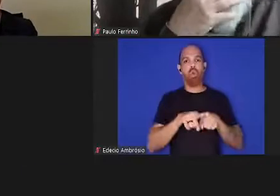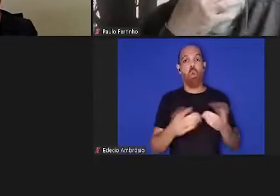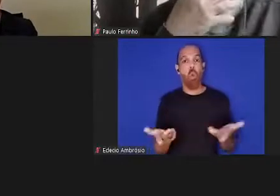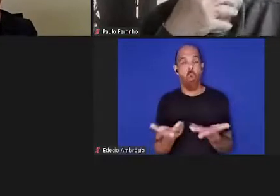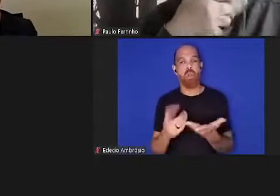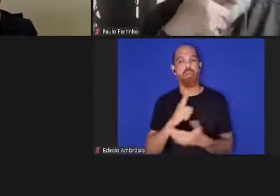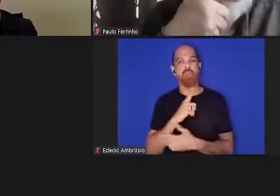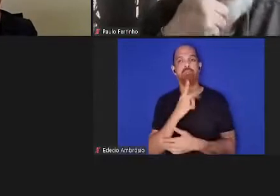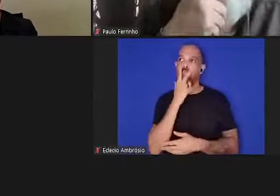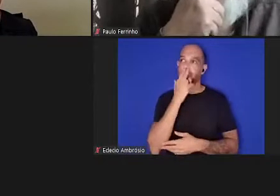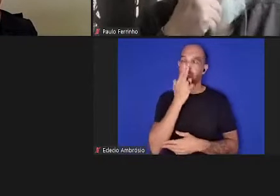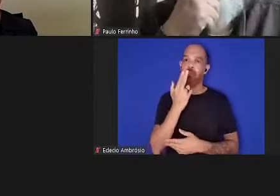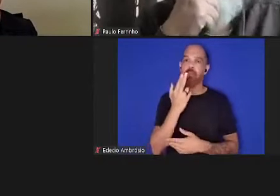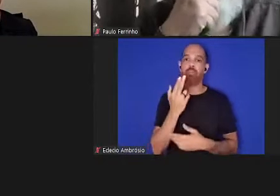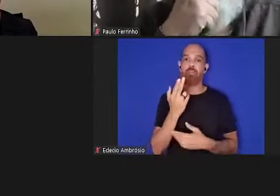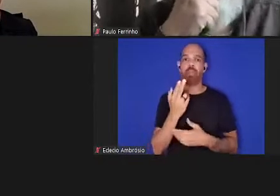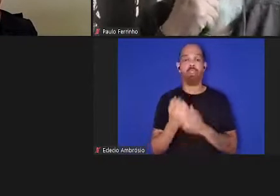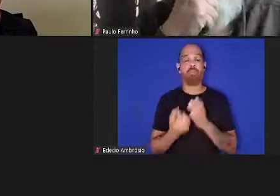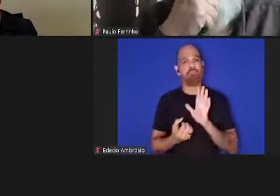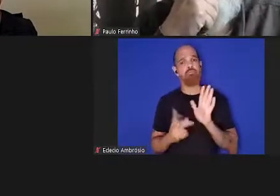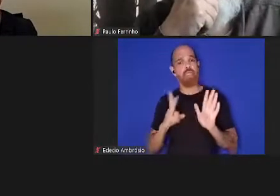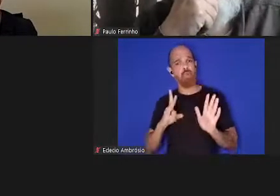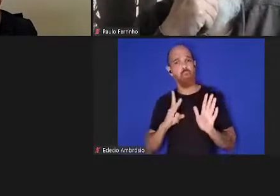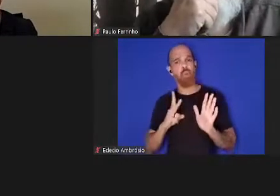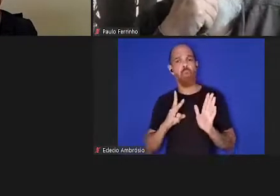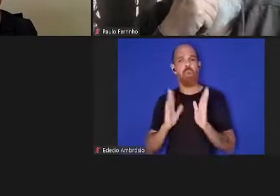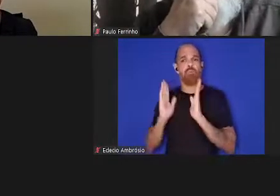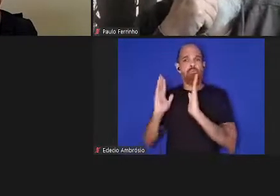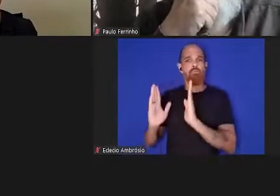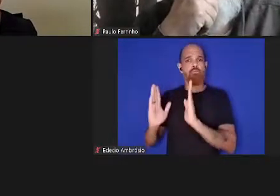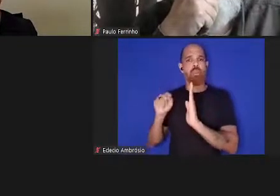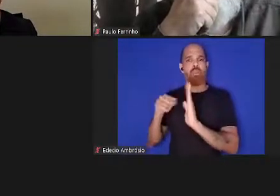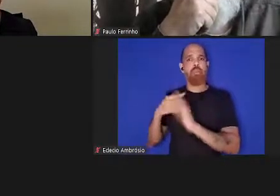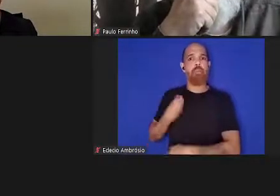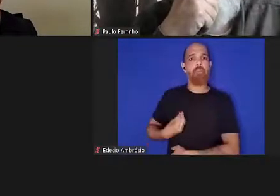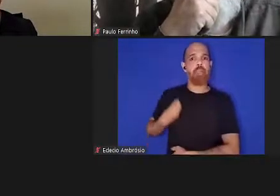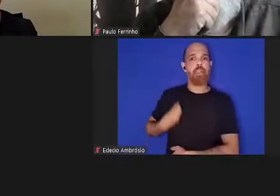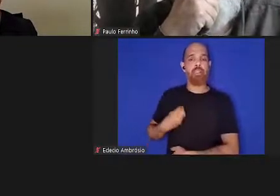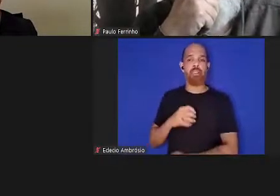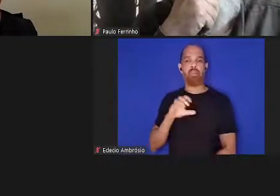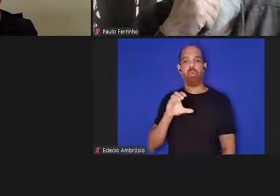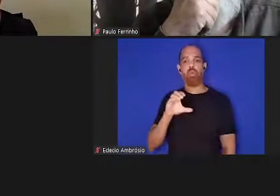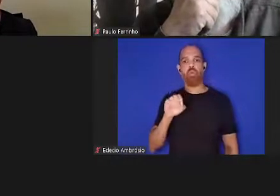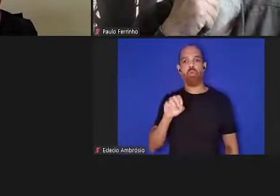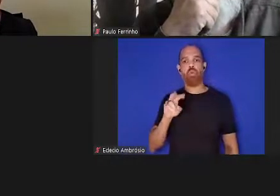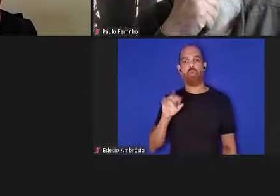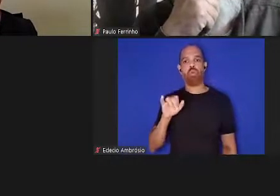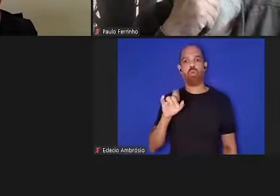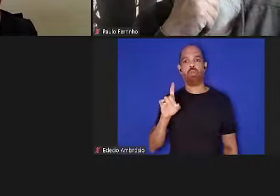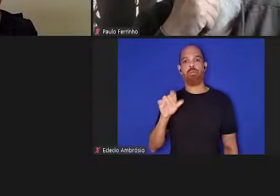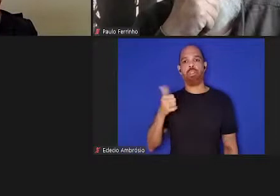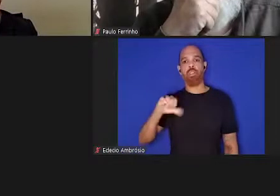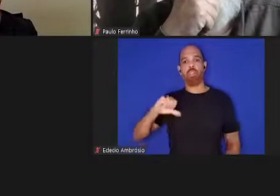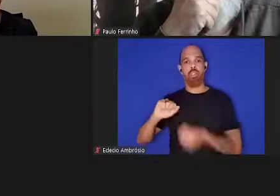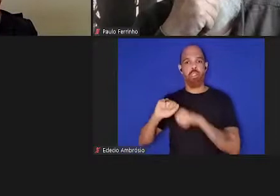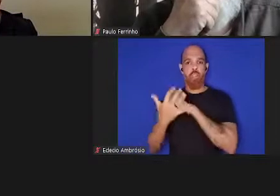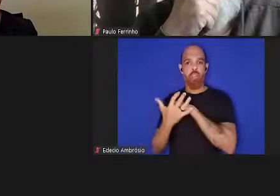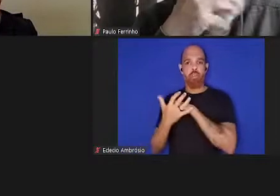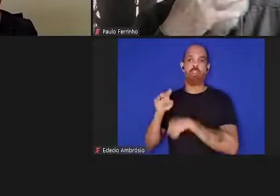particular devido à presença da Covid-19, mas que também